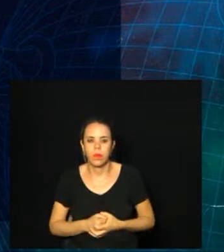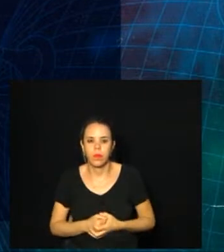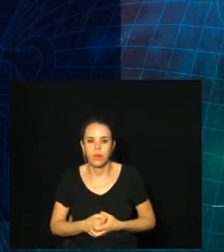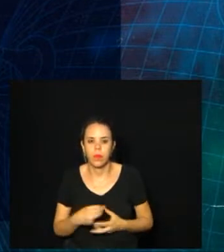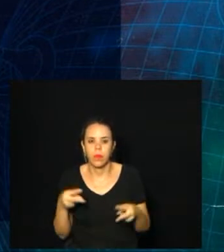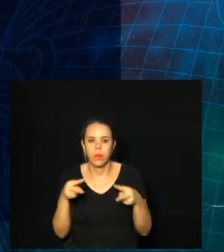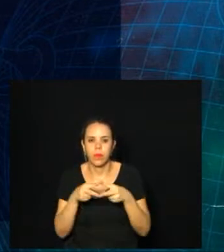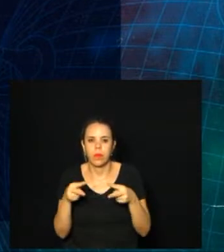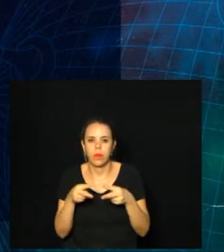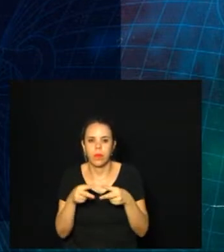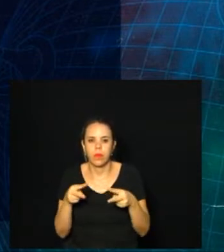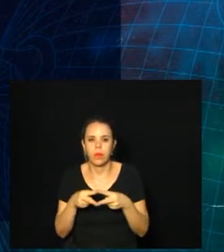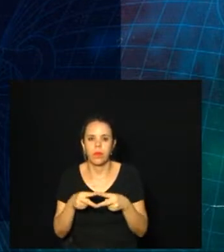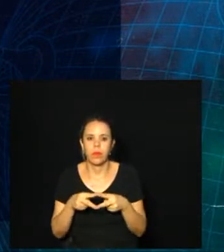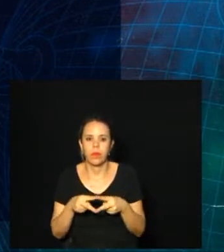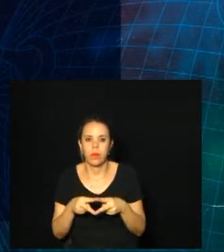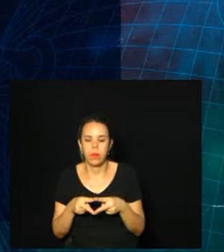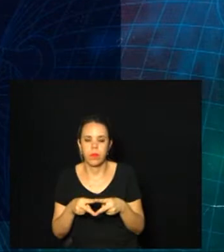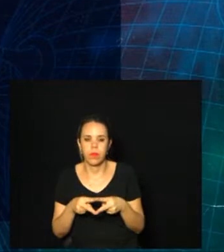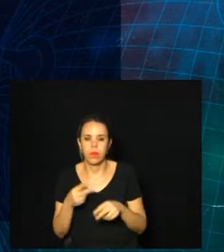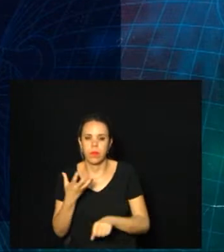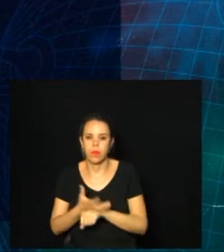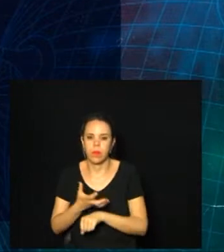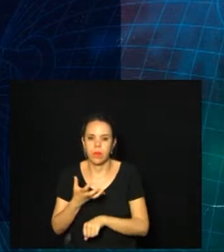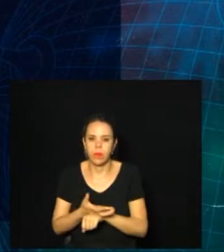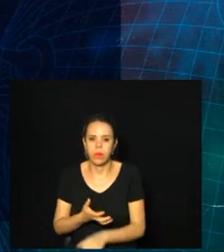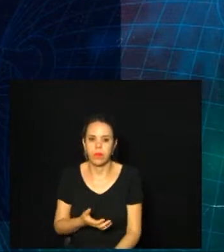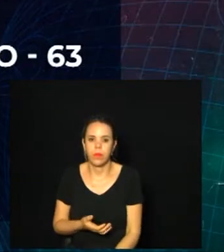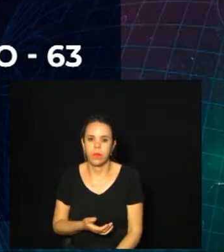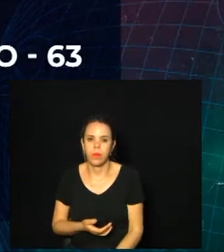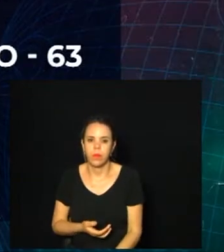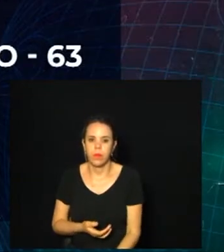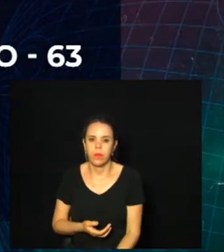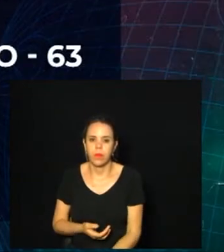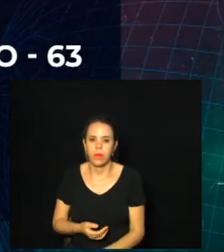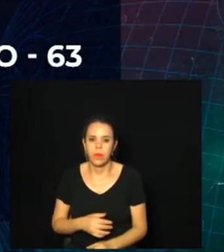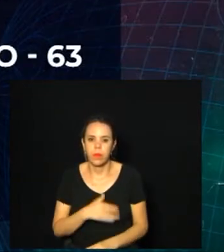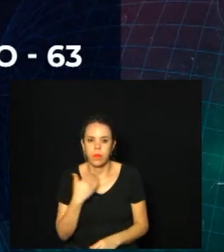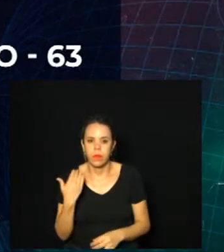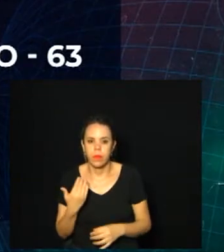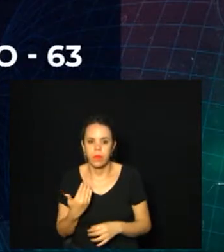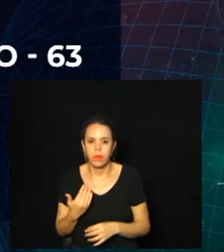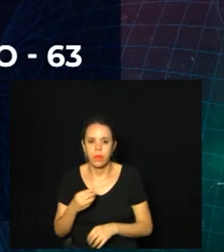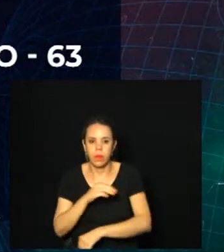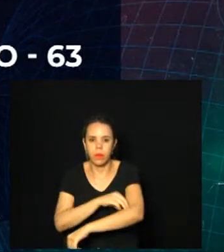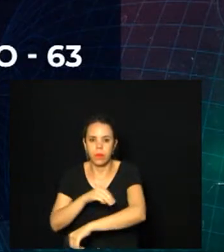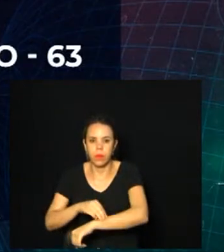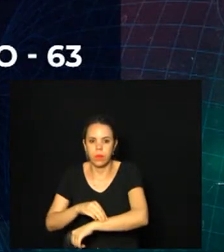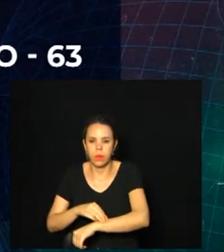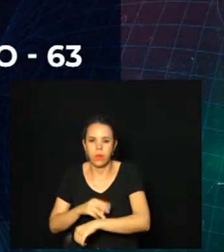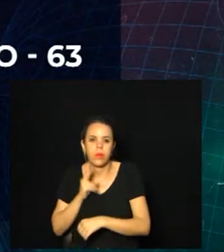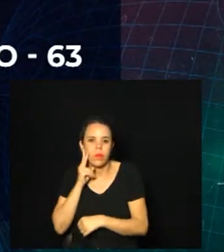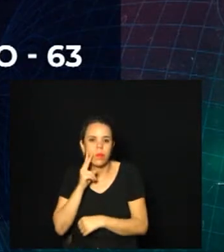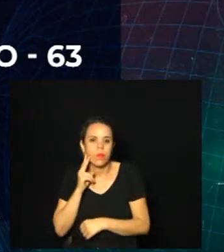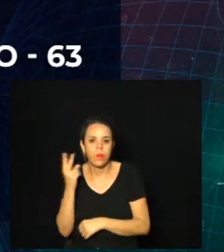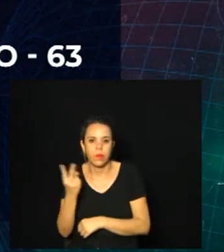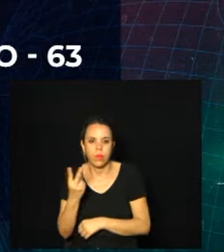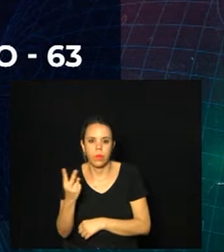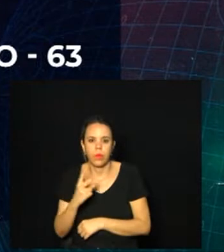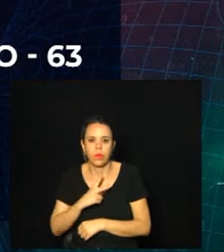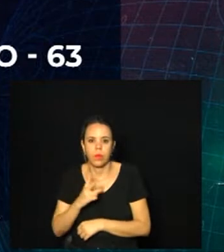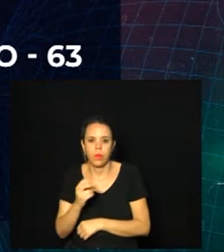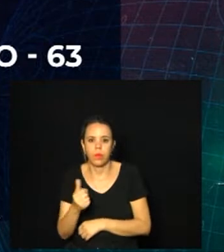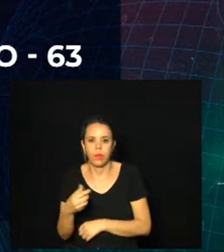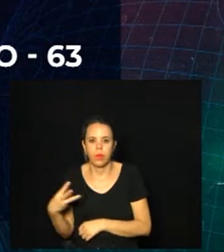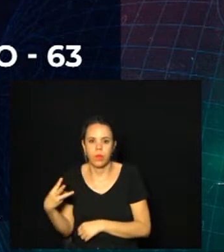Paulínia 305, Nova Odessa 246 óbitos, Montemor e Vinhedo, ambas têm